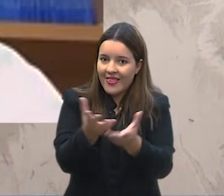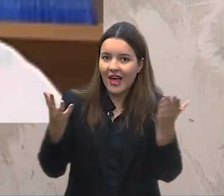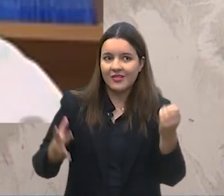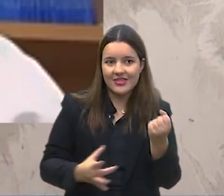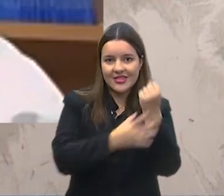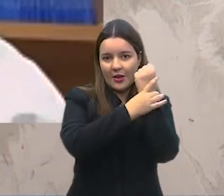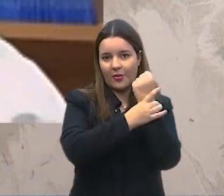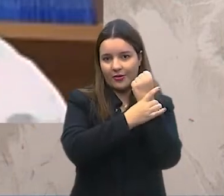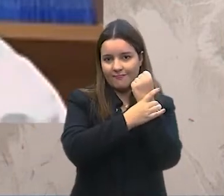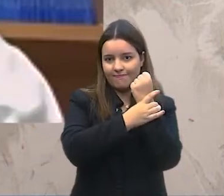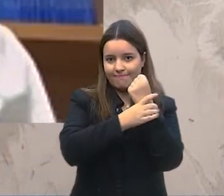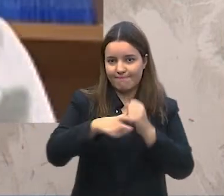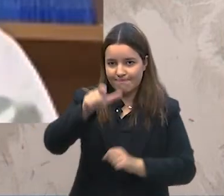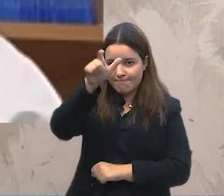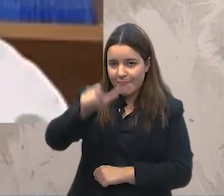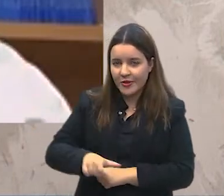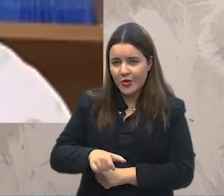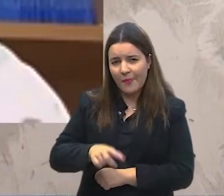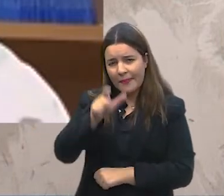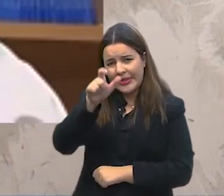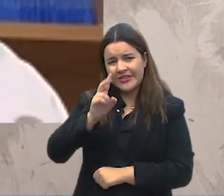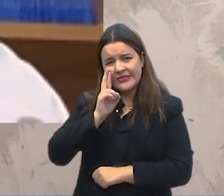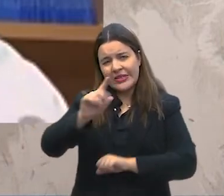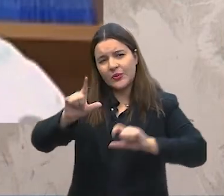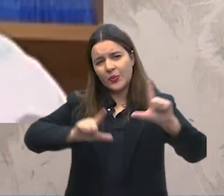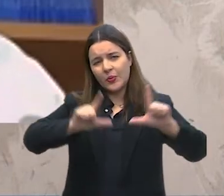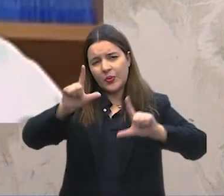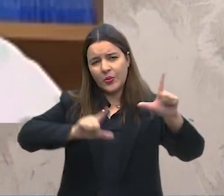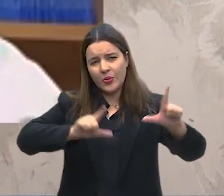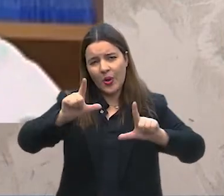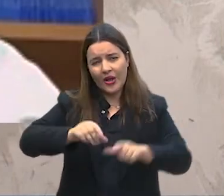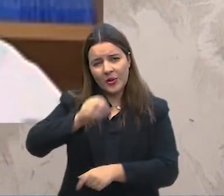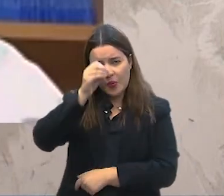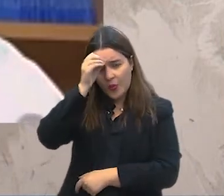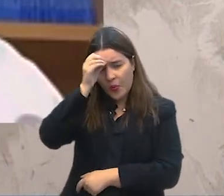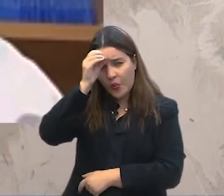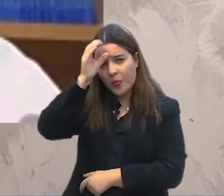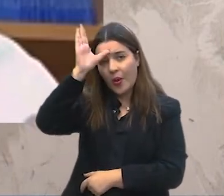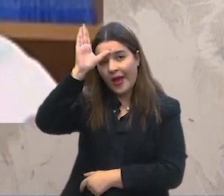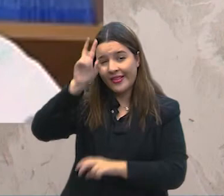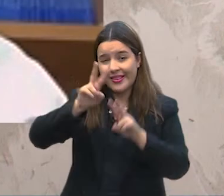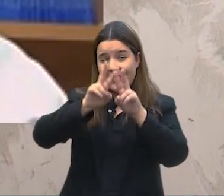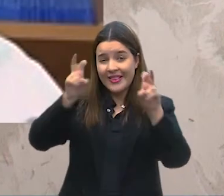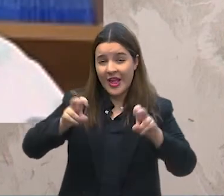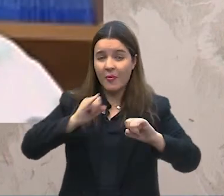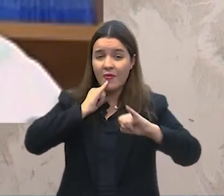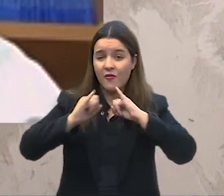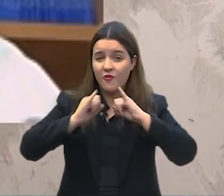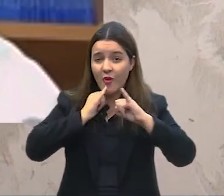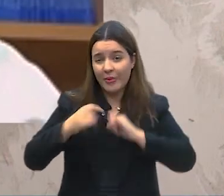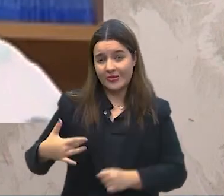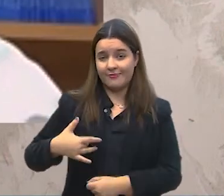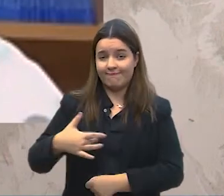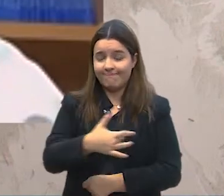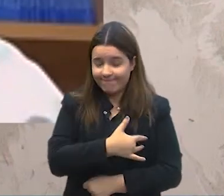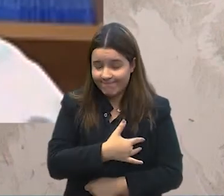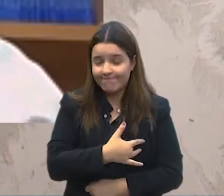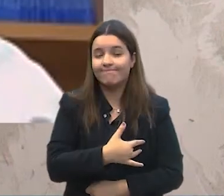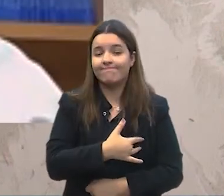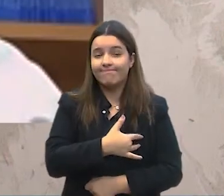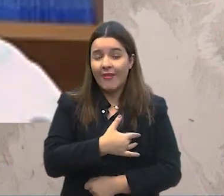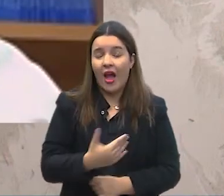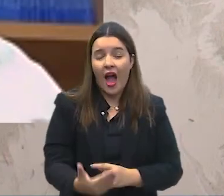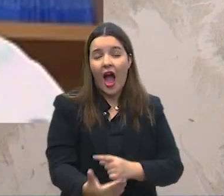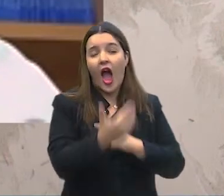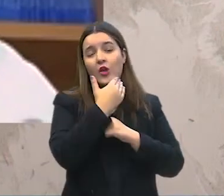pessoas, coisas que realmente aumentem o conhecimento das pessoas em determinados assuntos, como é o caso, não é? Isso